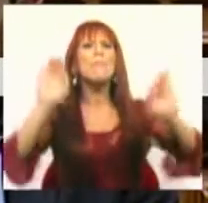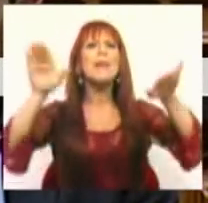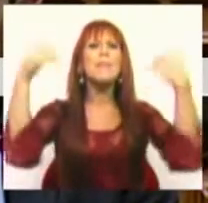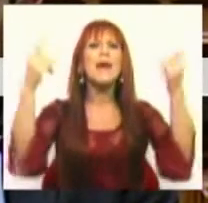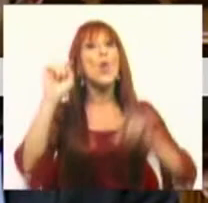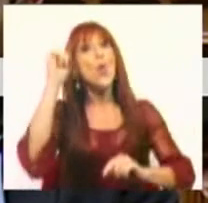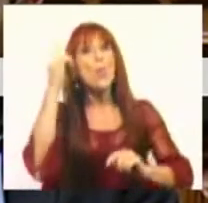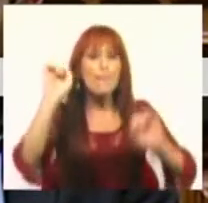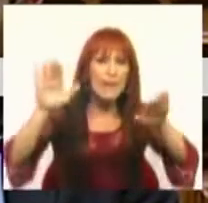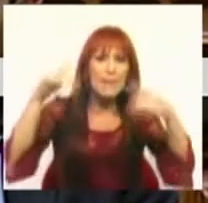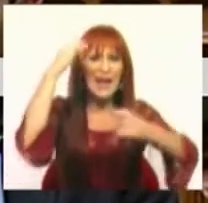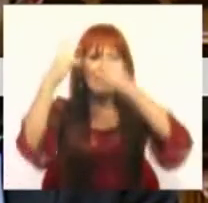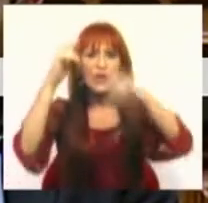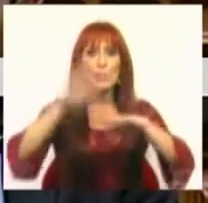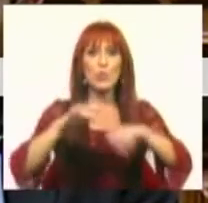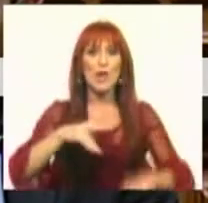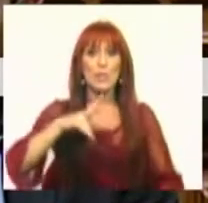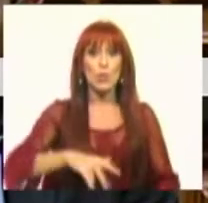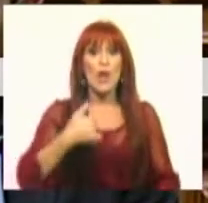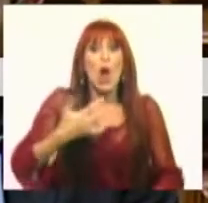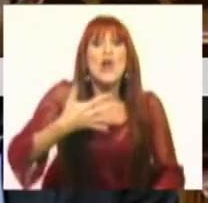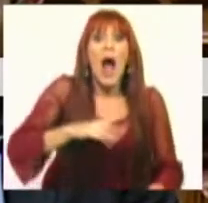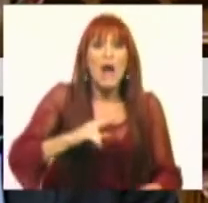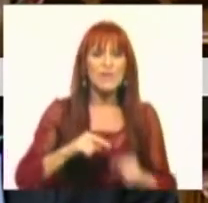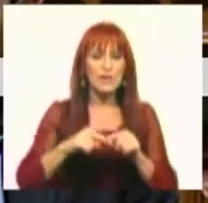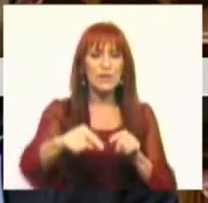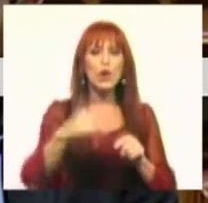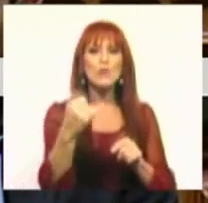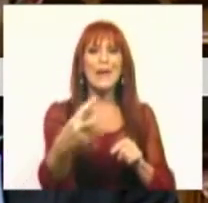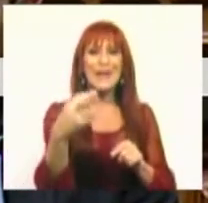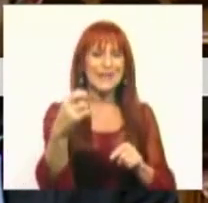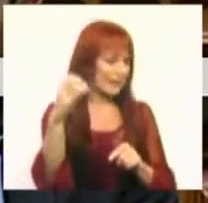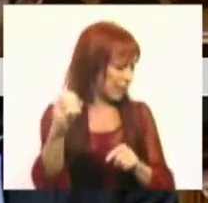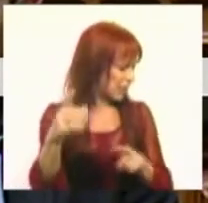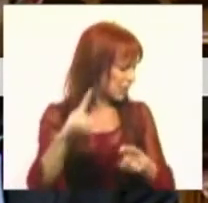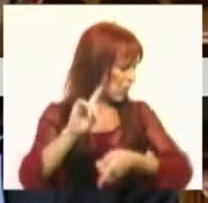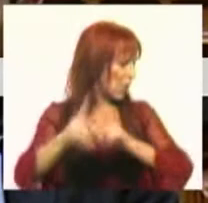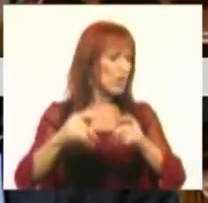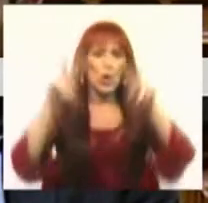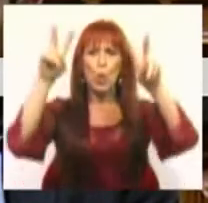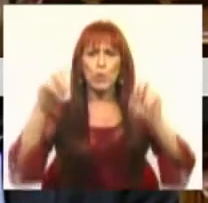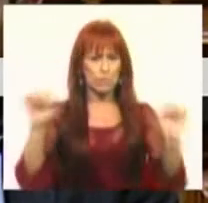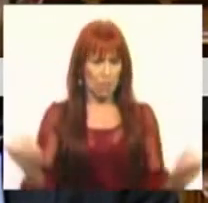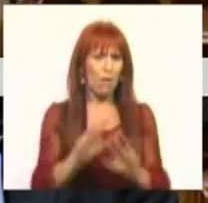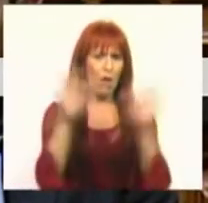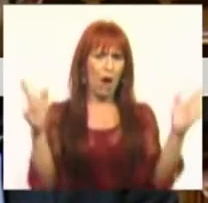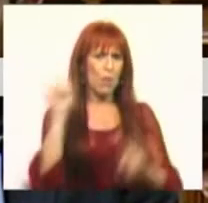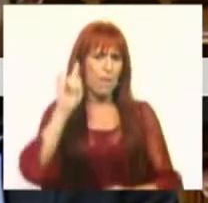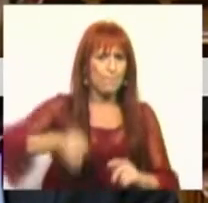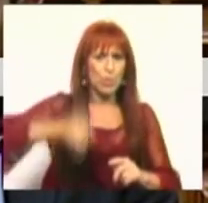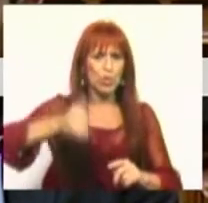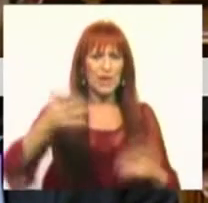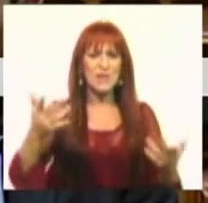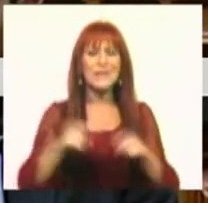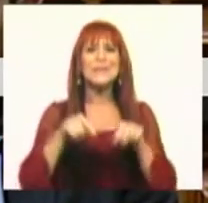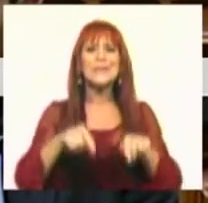uma primeira reflexão sobre o Portugal que queremos para 2030. Trata-se de um tema indiscutivelmente relevante